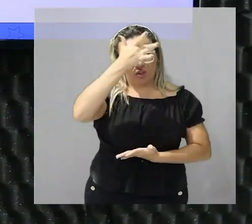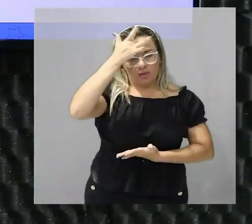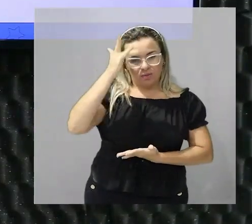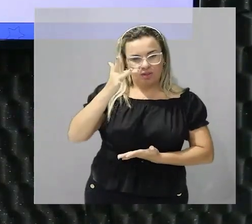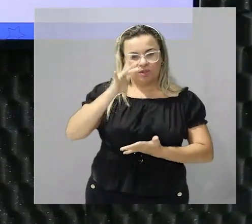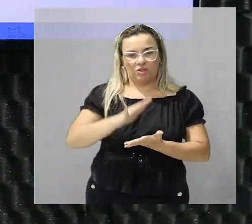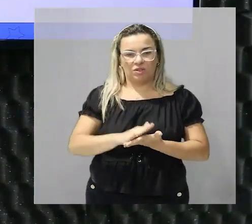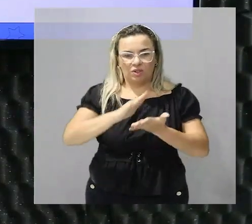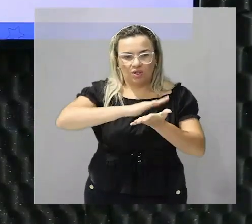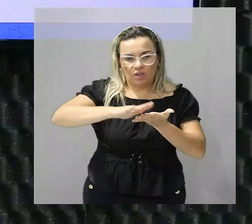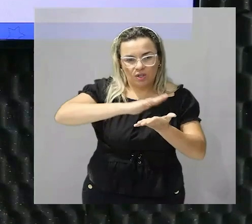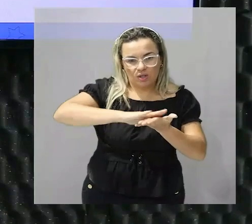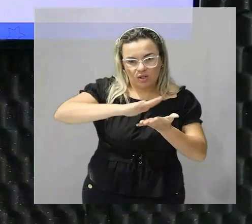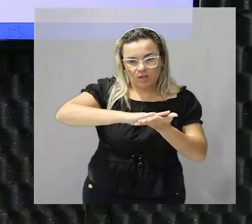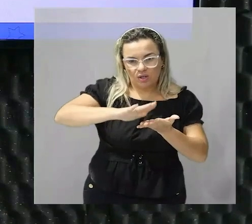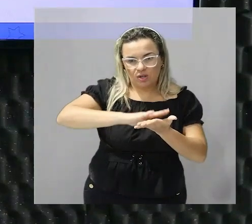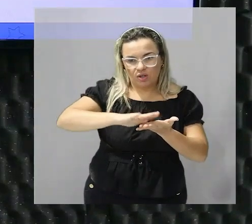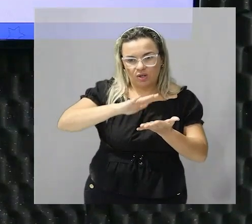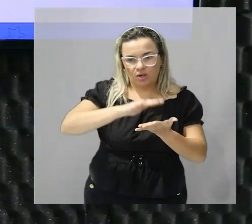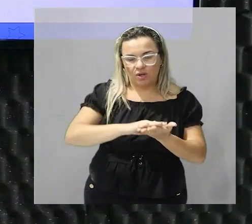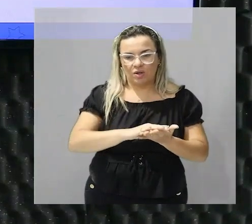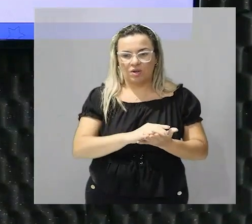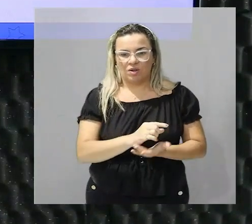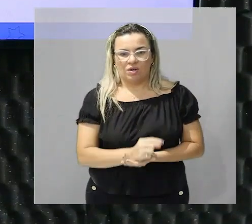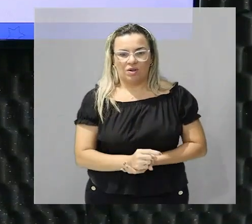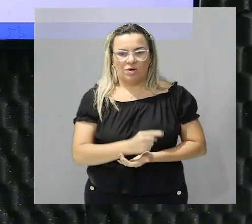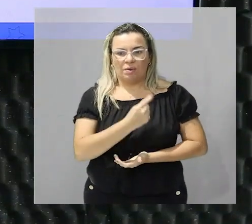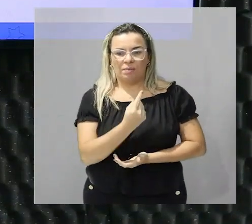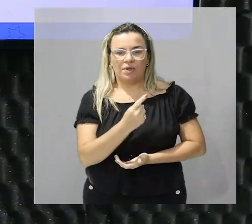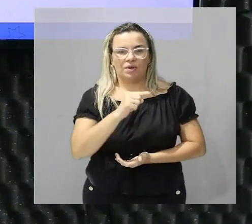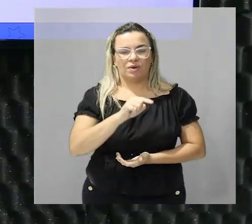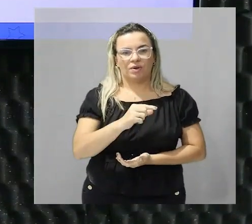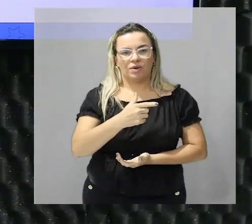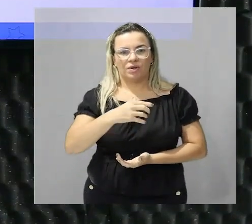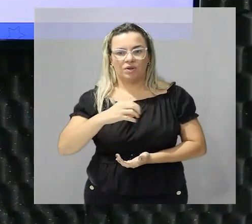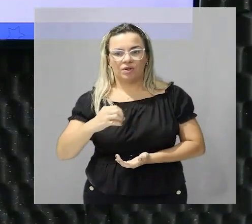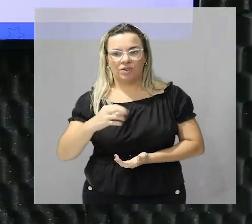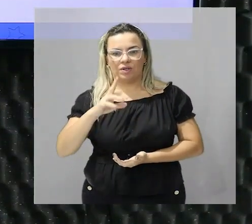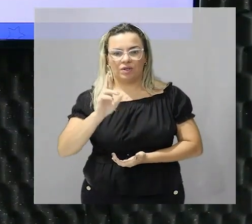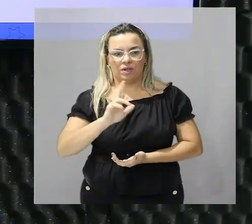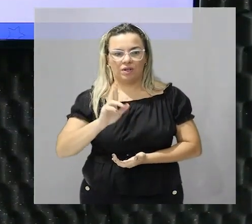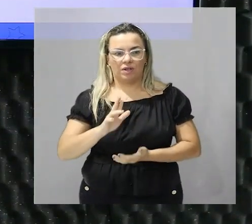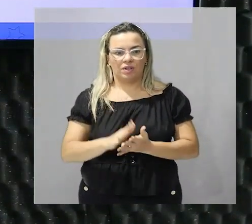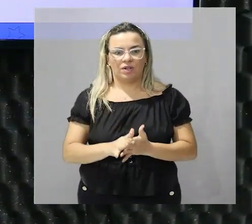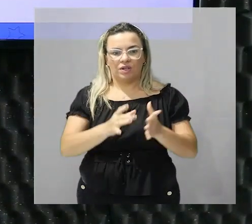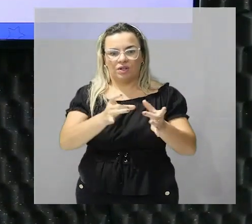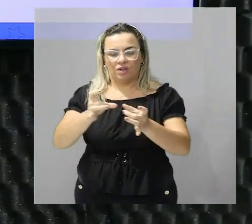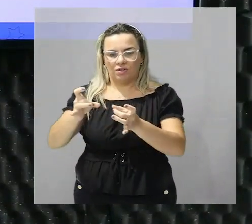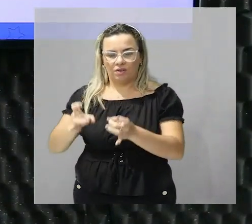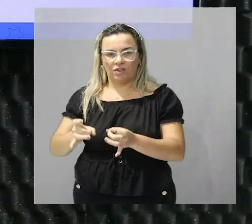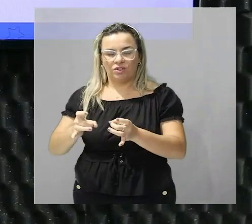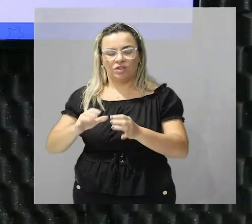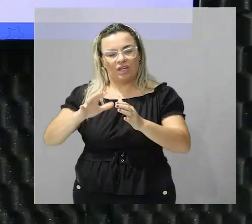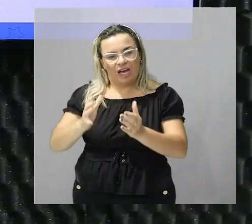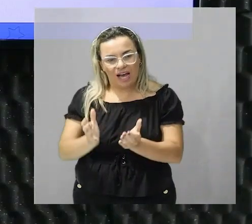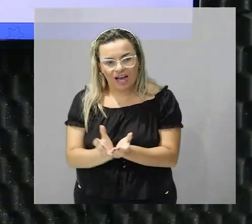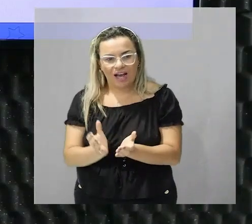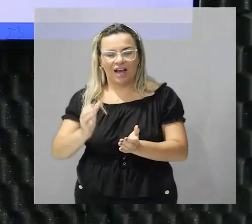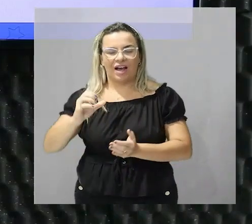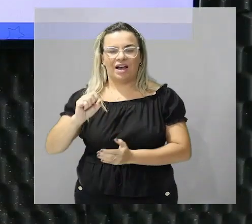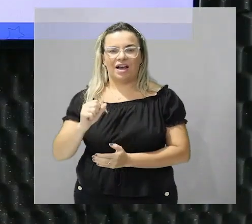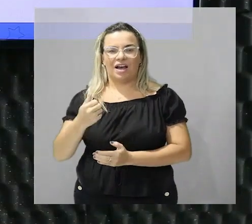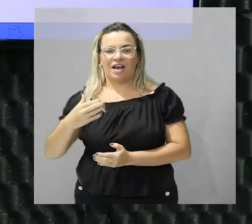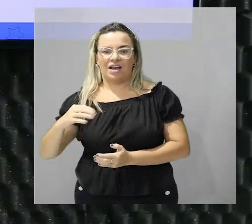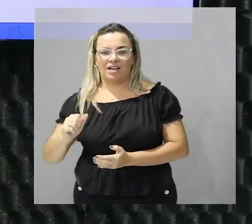plantado e vendia por R$,00 cada saca de 60 quilos. Ciente desses